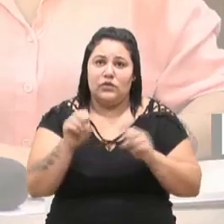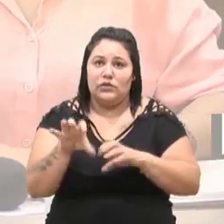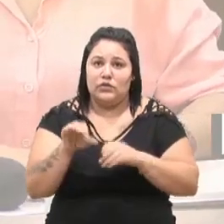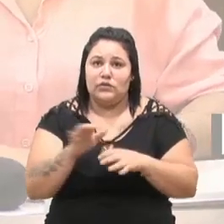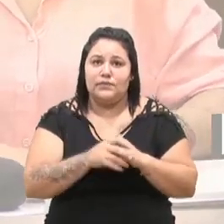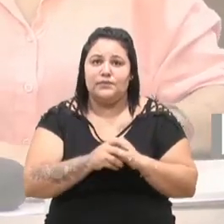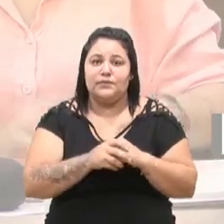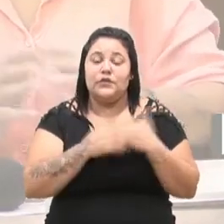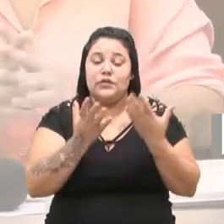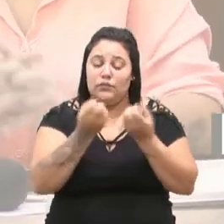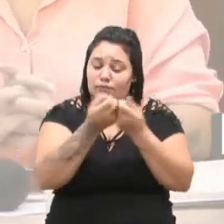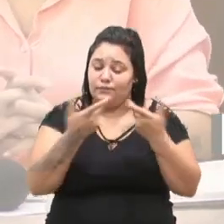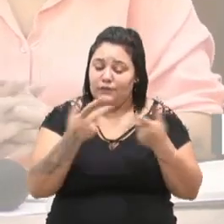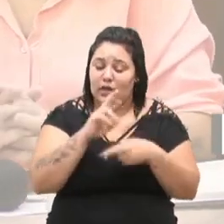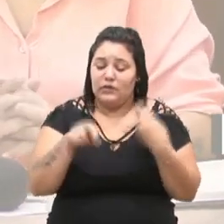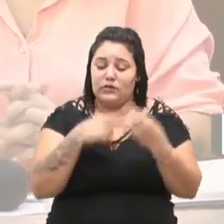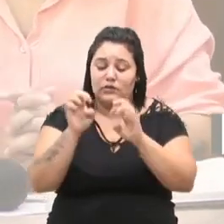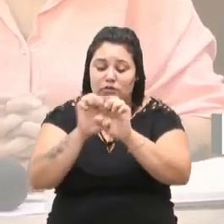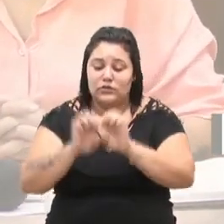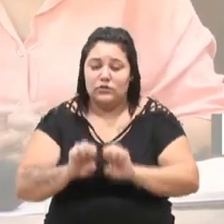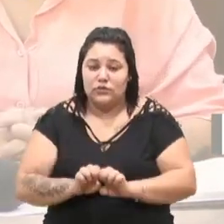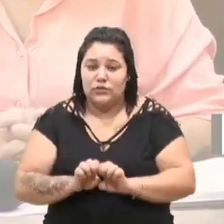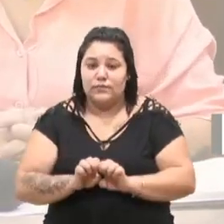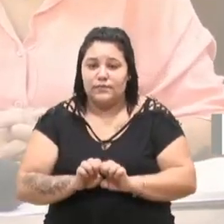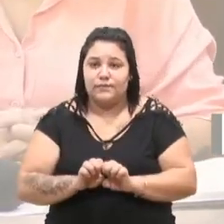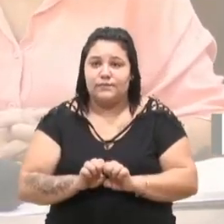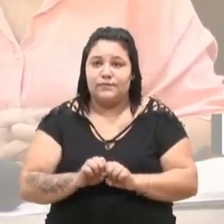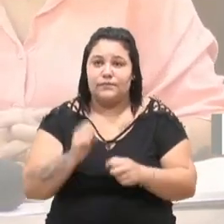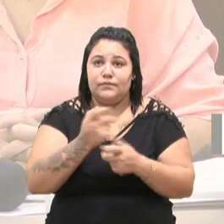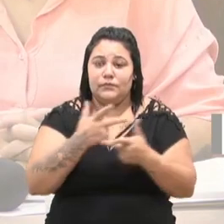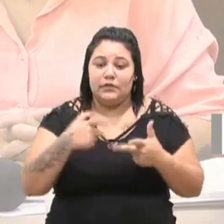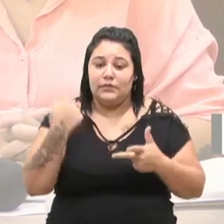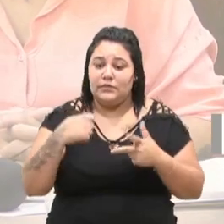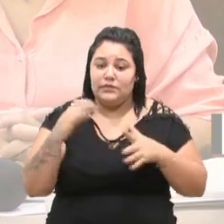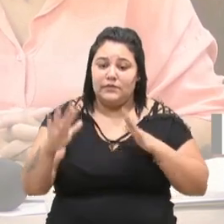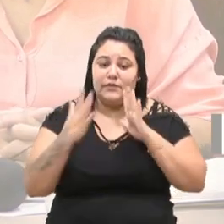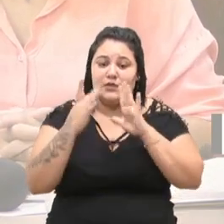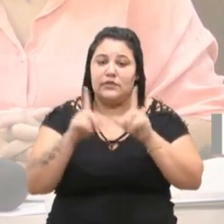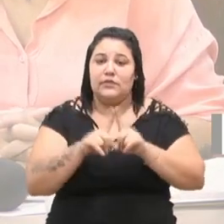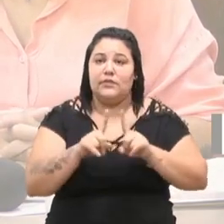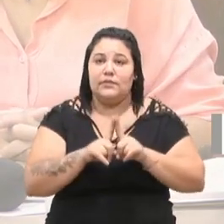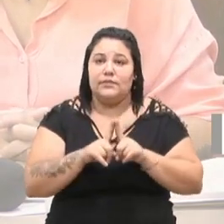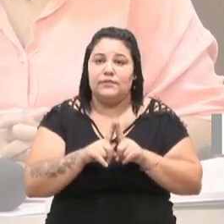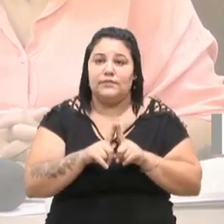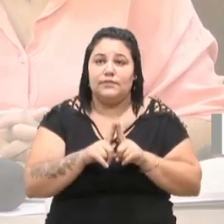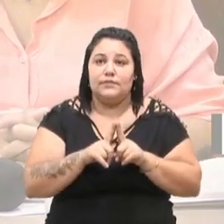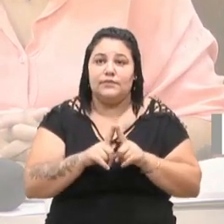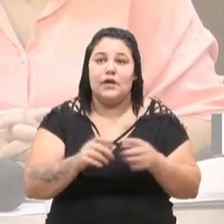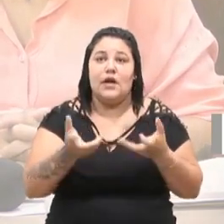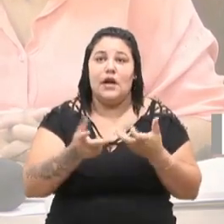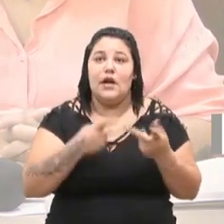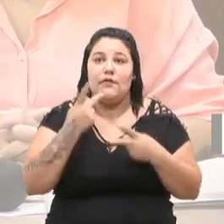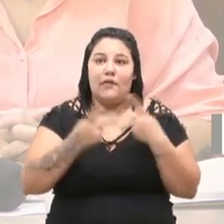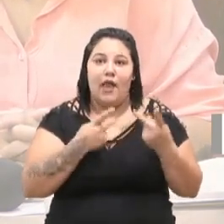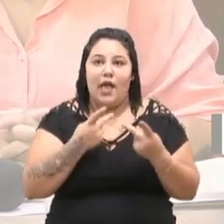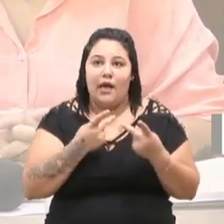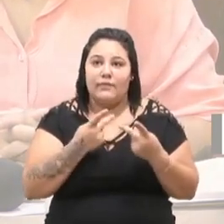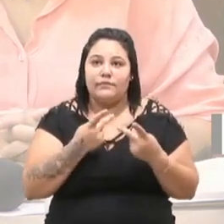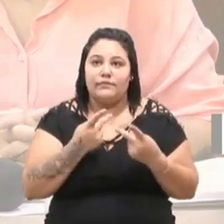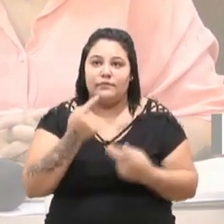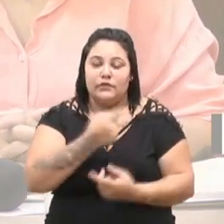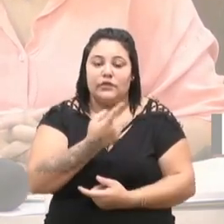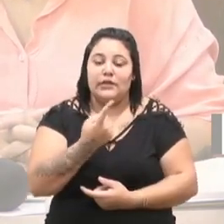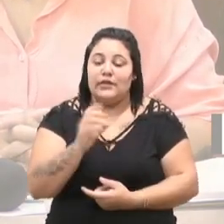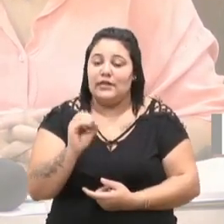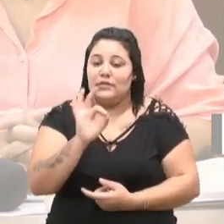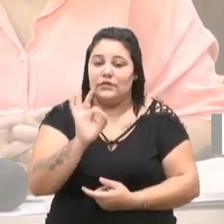questões estruturais, são questões antigas e que precisam ser enfrentadas. Mas eu quero dizer que isso aqui não é 10% do que nós temos